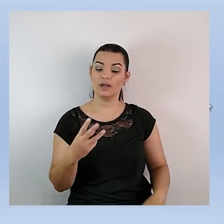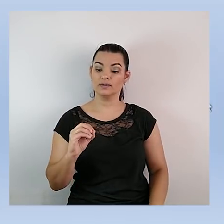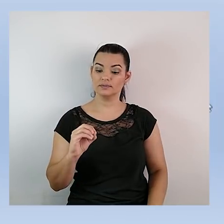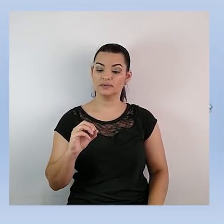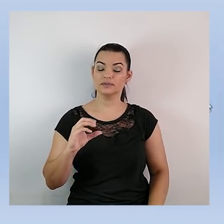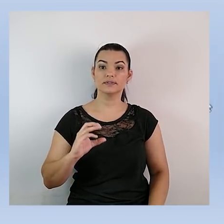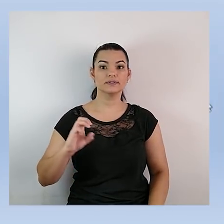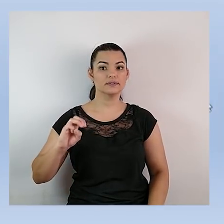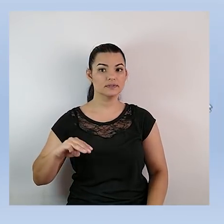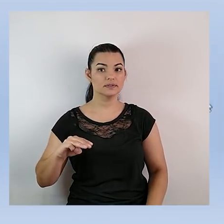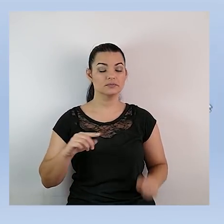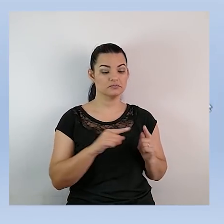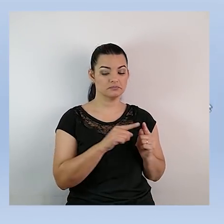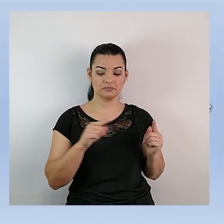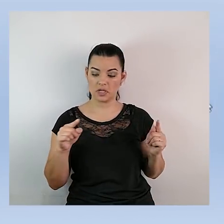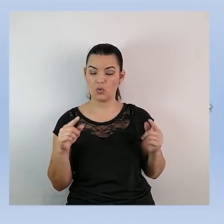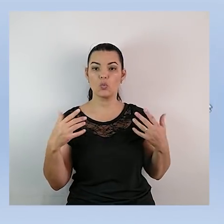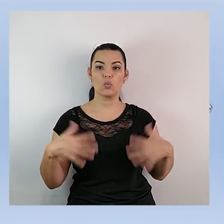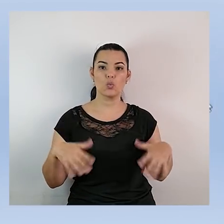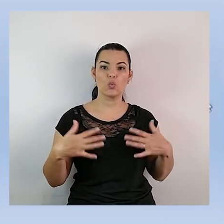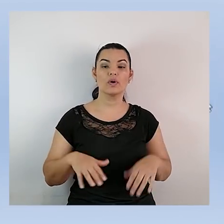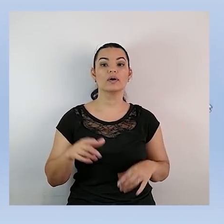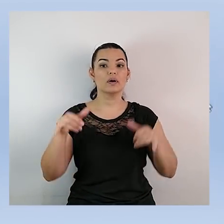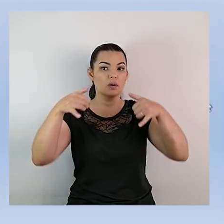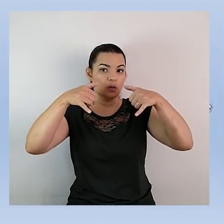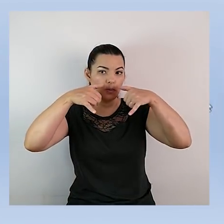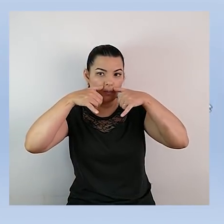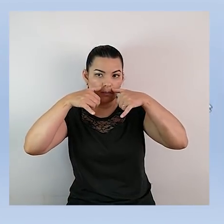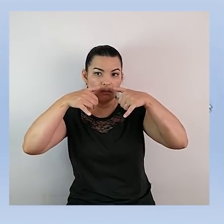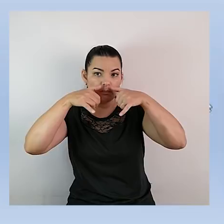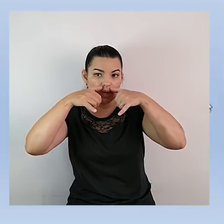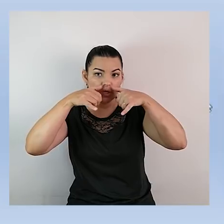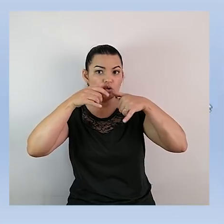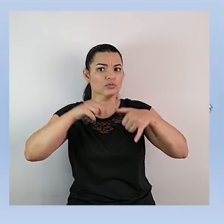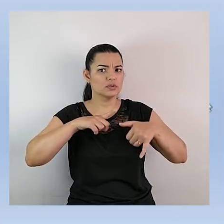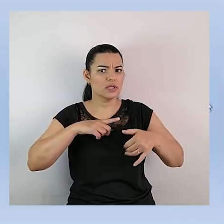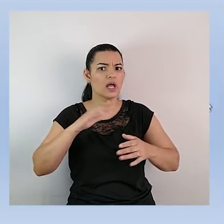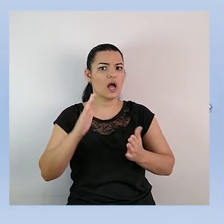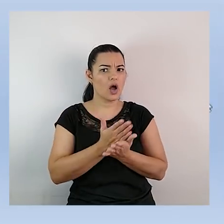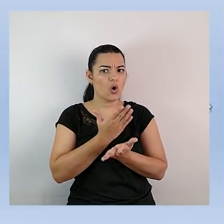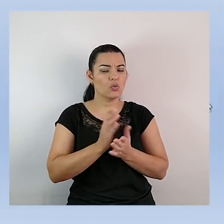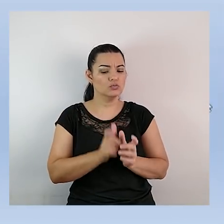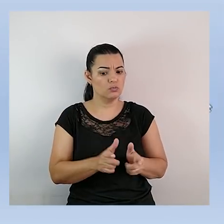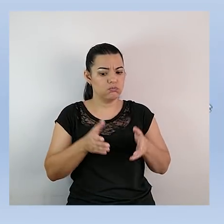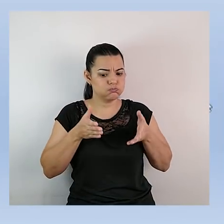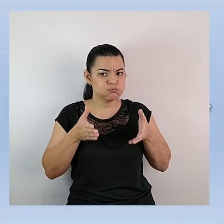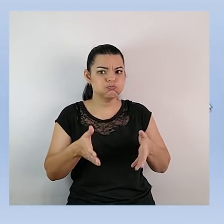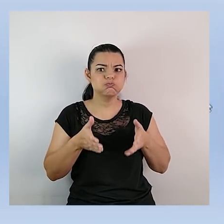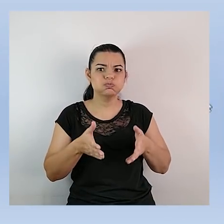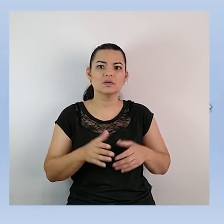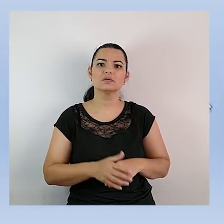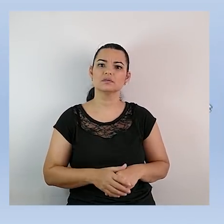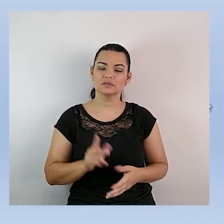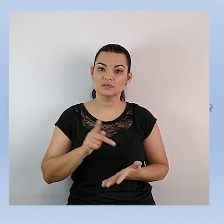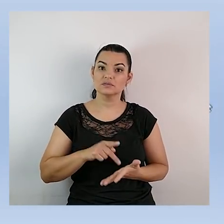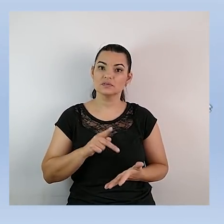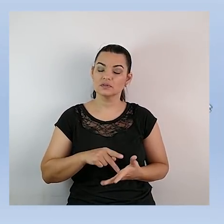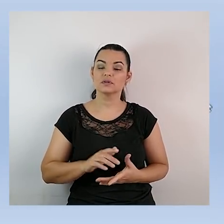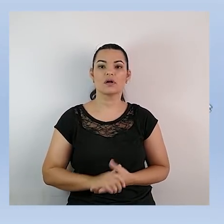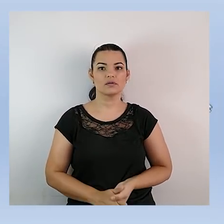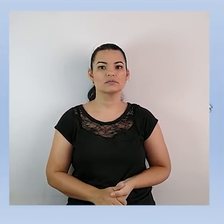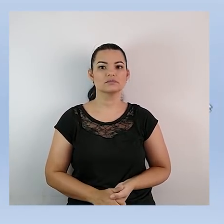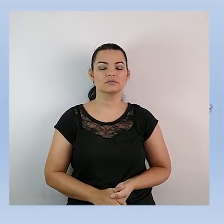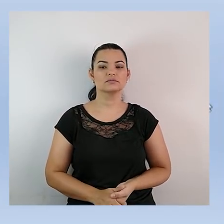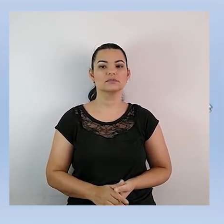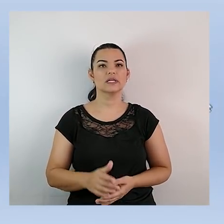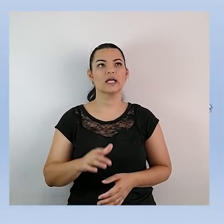até a outra. Besouros, né? A gente tem besouros gigantes, besouro Hércules, besouro Titã, né? Com tamanhos bem